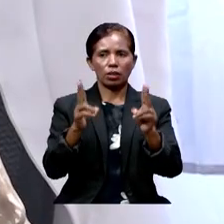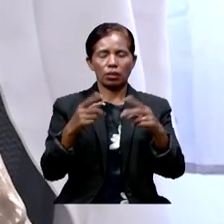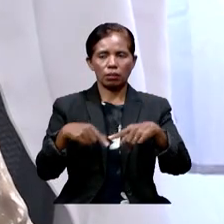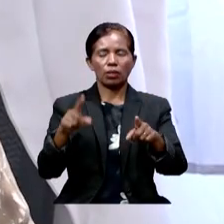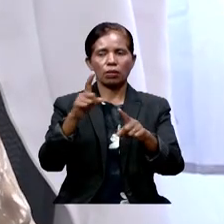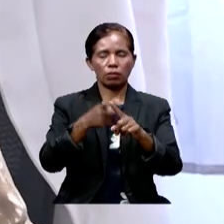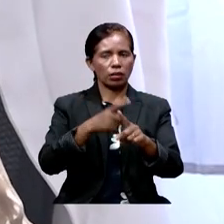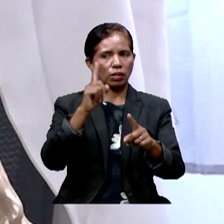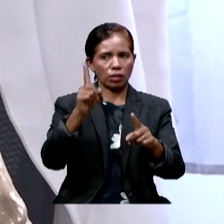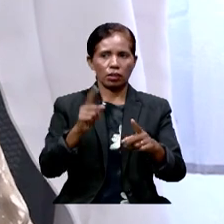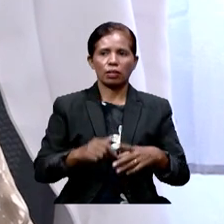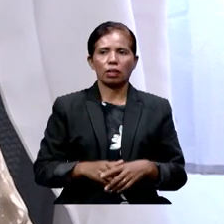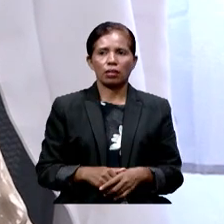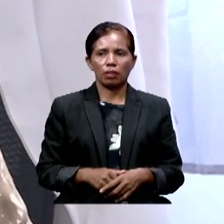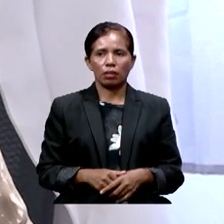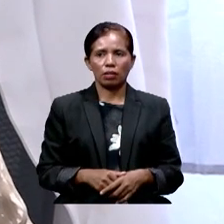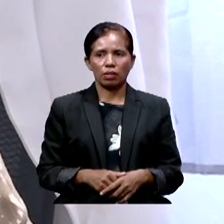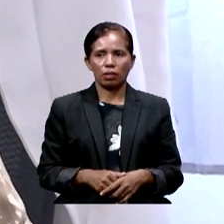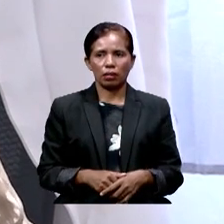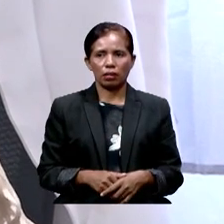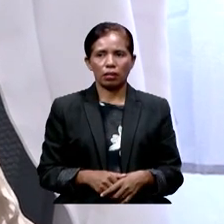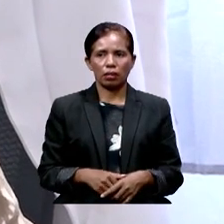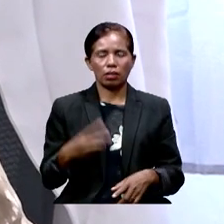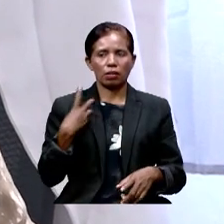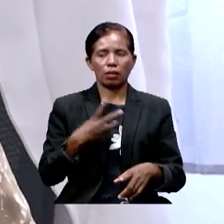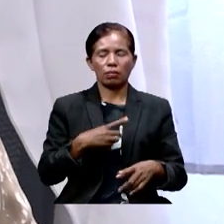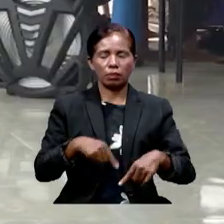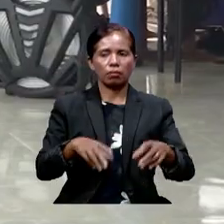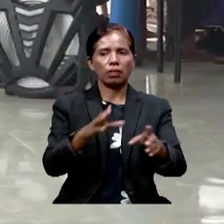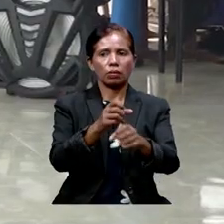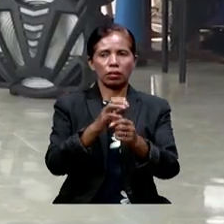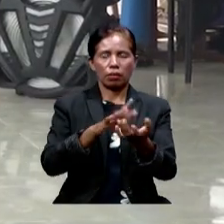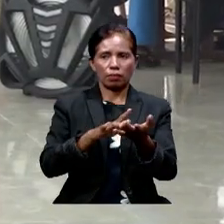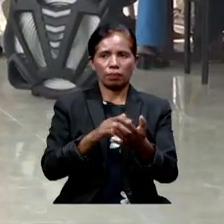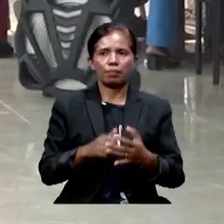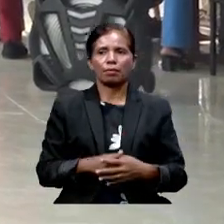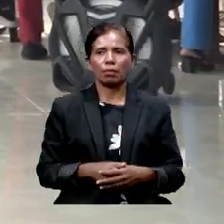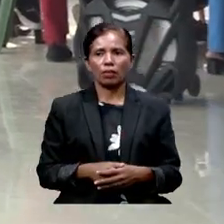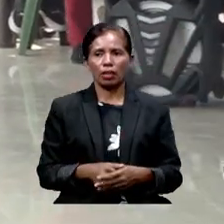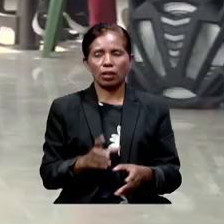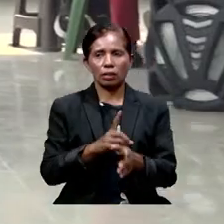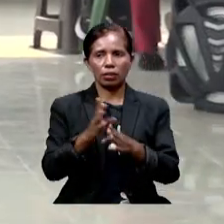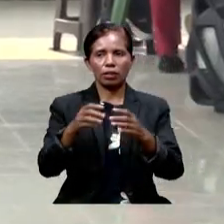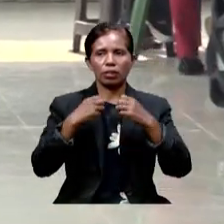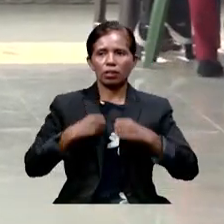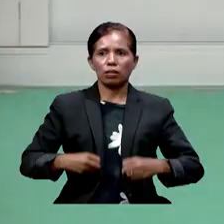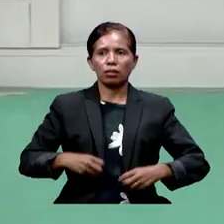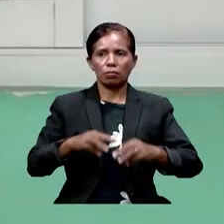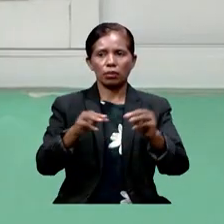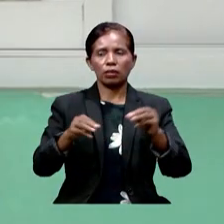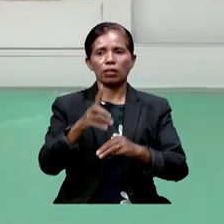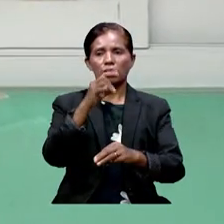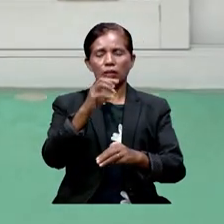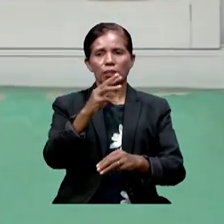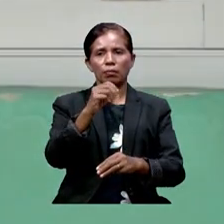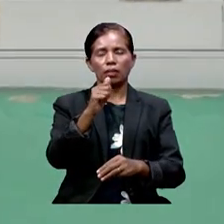de niantoma, foin mac be am ne multe funcții ba fute ne. Antes ne director Saúde Municipiu Dili, Mateus